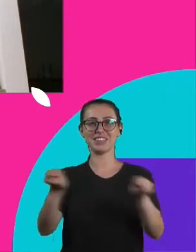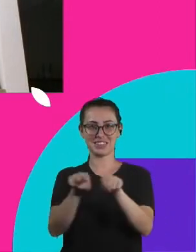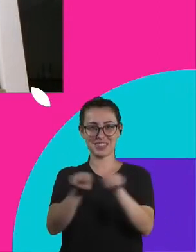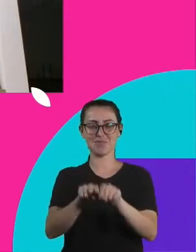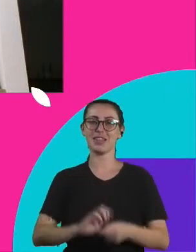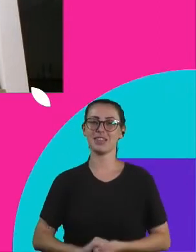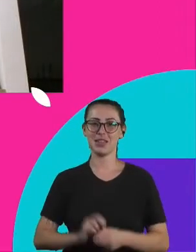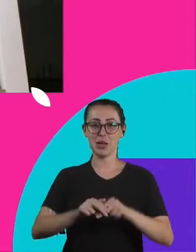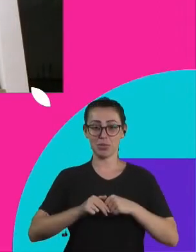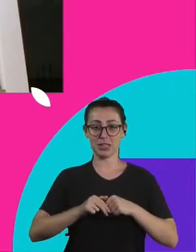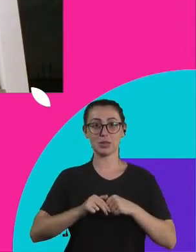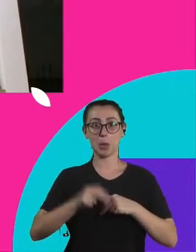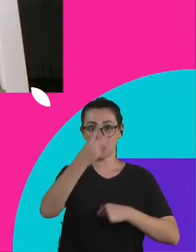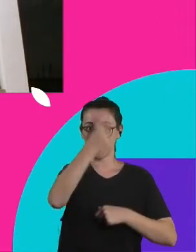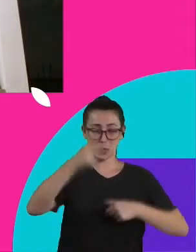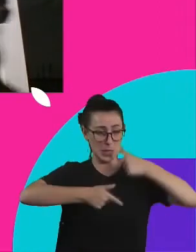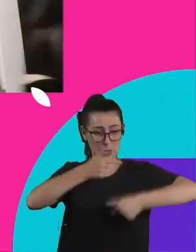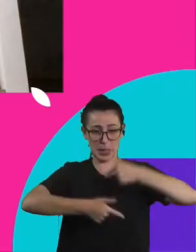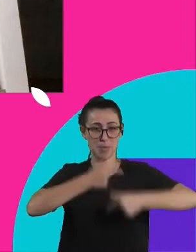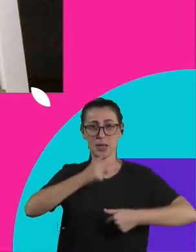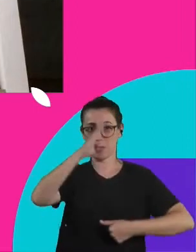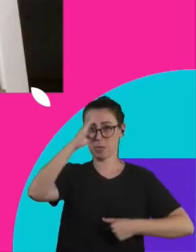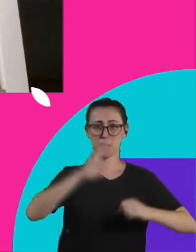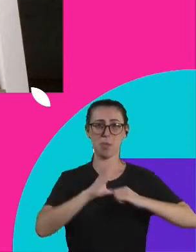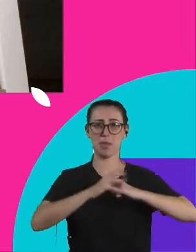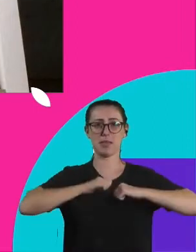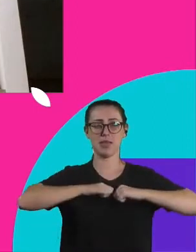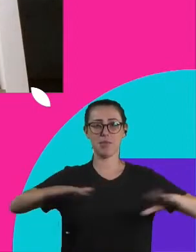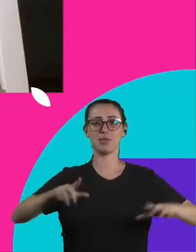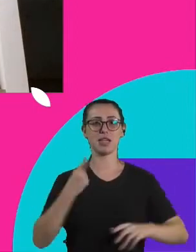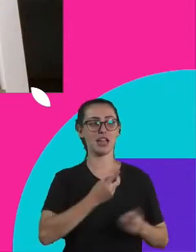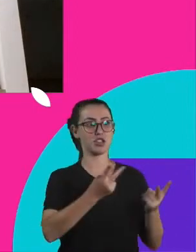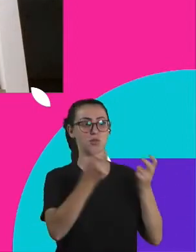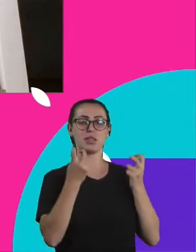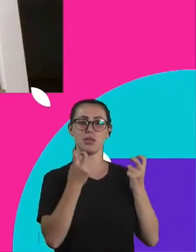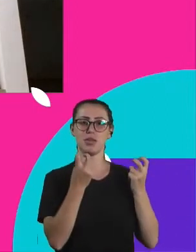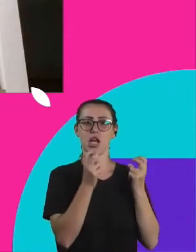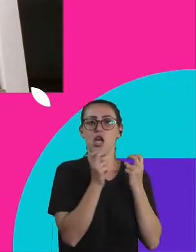estavam trabalhando na pandemia nos momentos mais tensos, e por isso você via ônibus, trem,